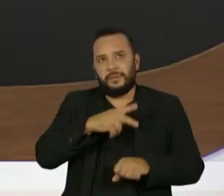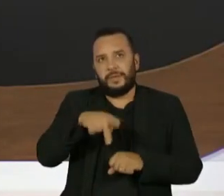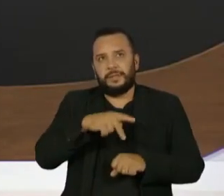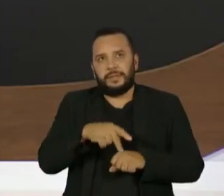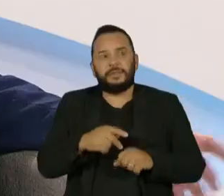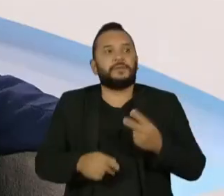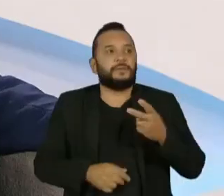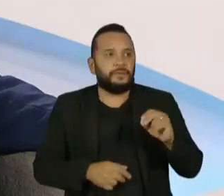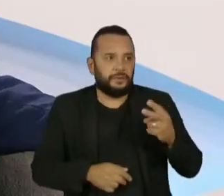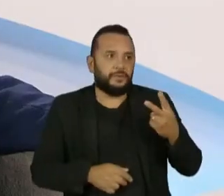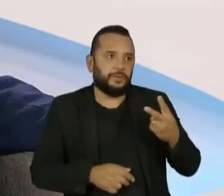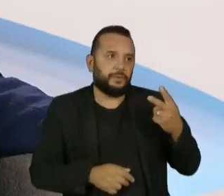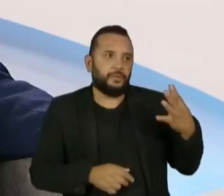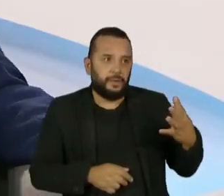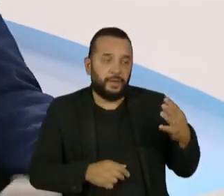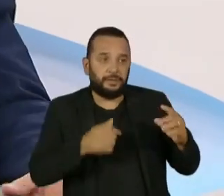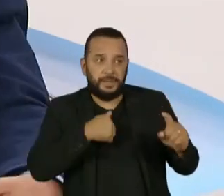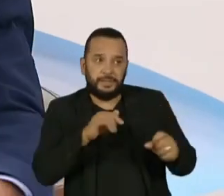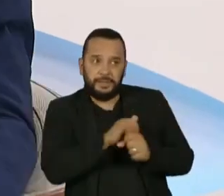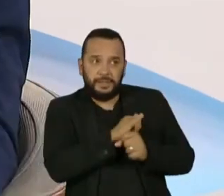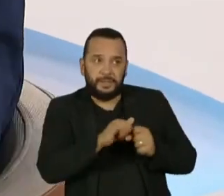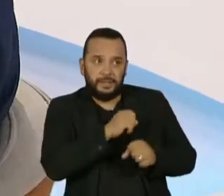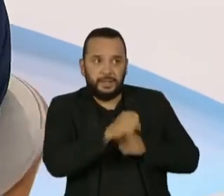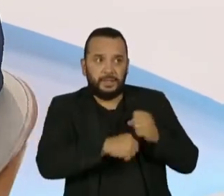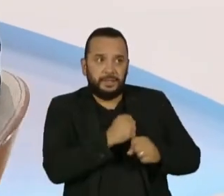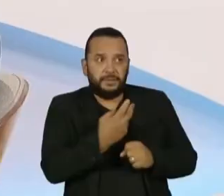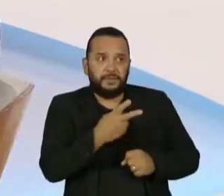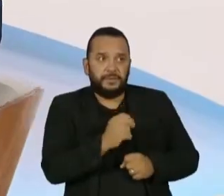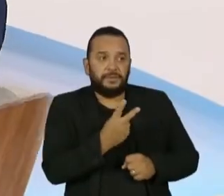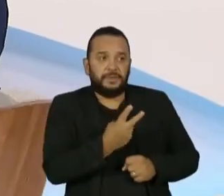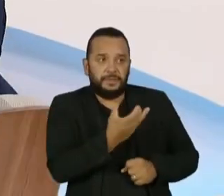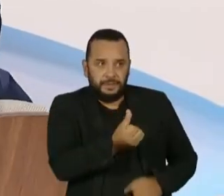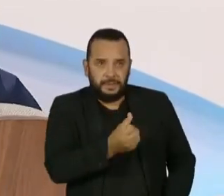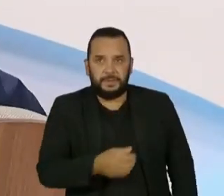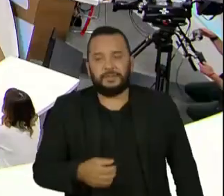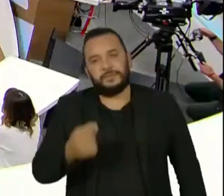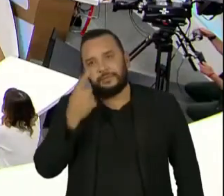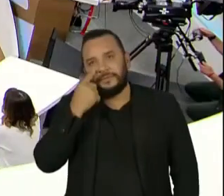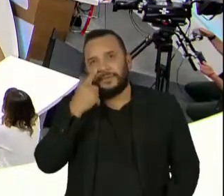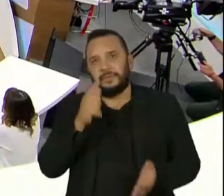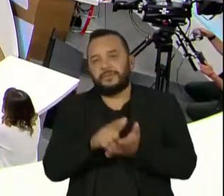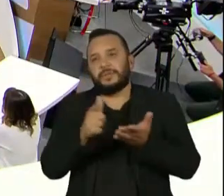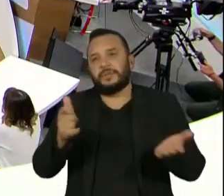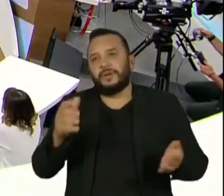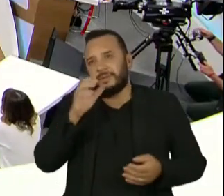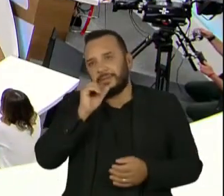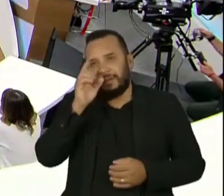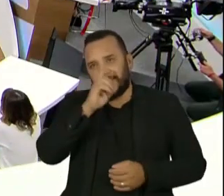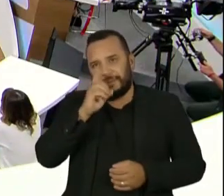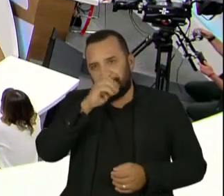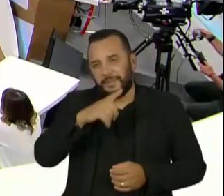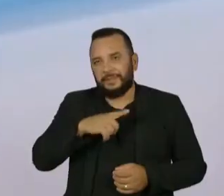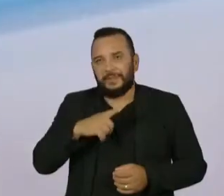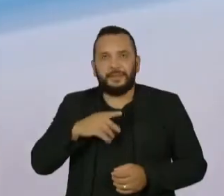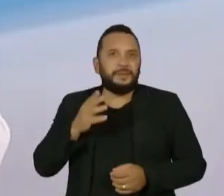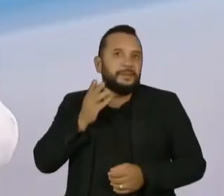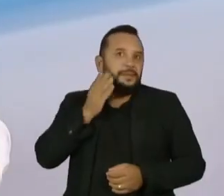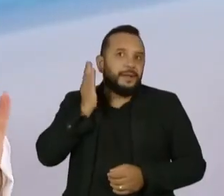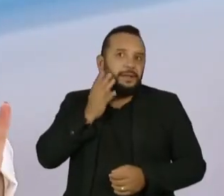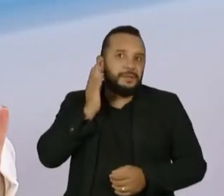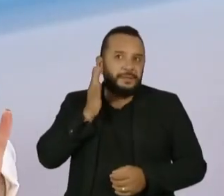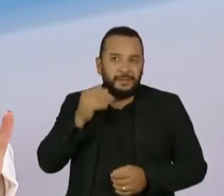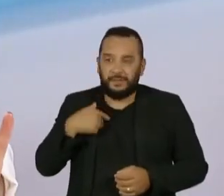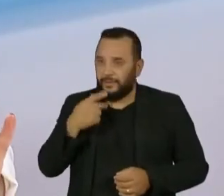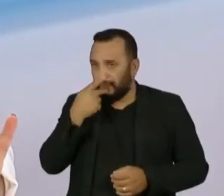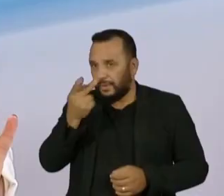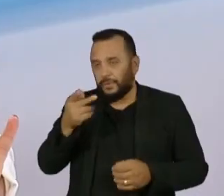Sim, essa é a ideia, é a estratégia partidária. Senador, a gente viu estampado na capa dos jornais no final de semana uma foto do Tarcísio de Freitas, que diz